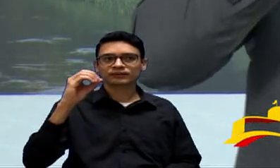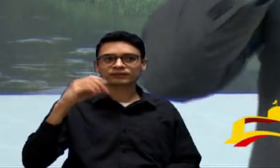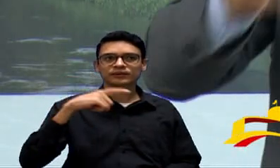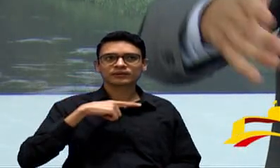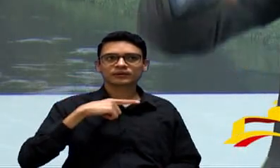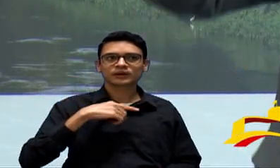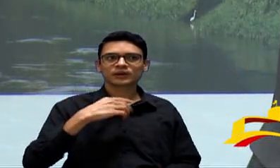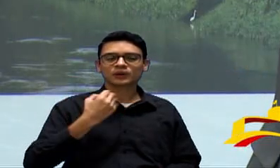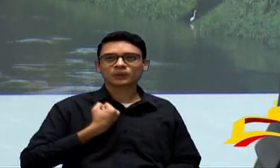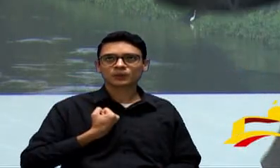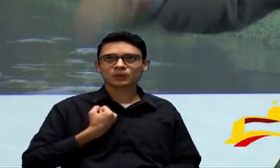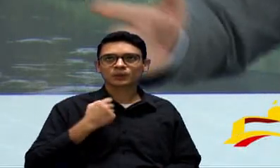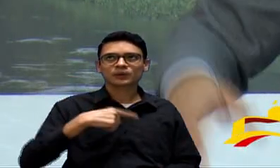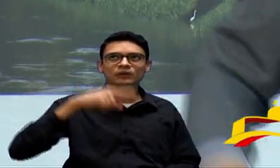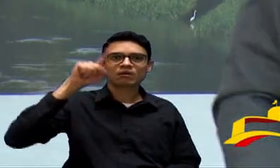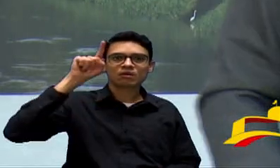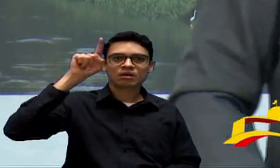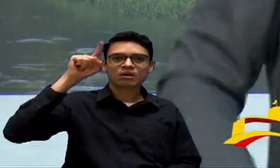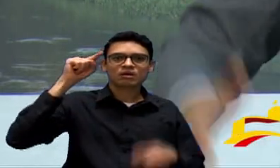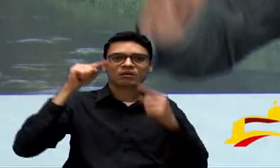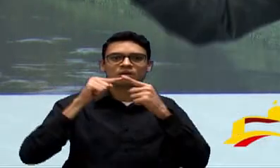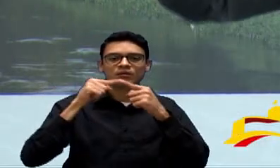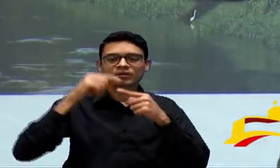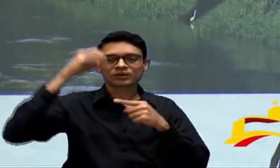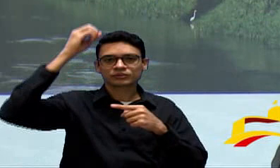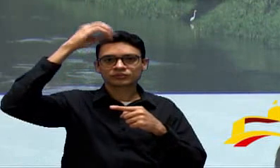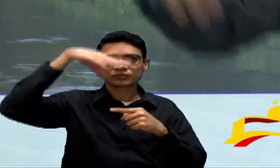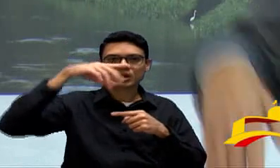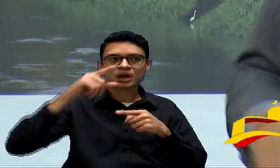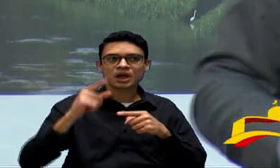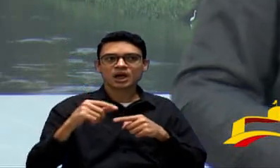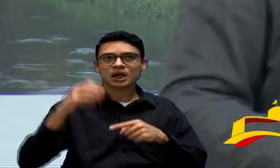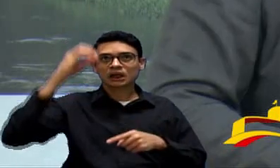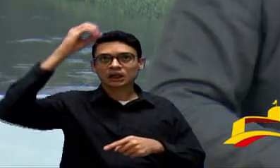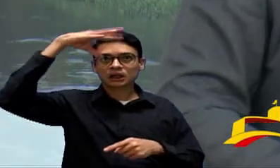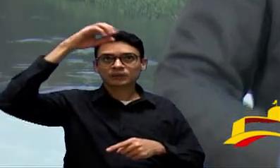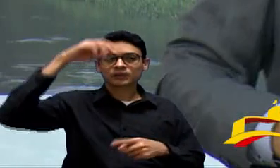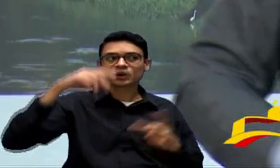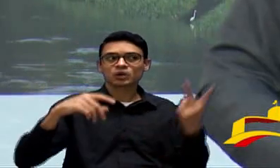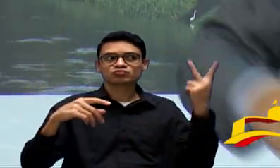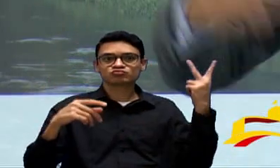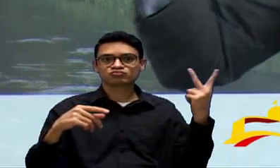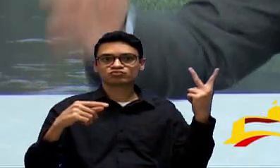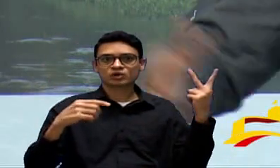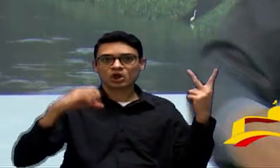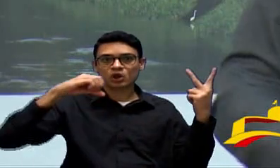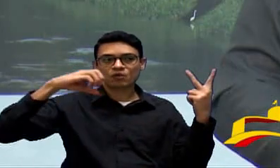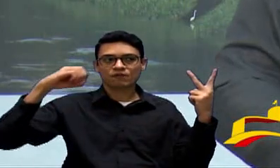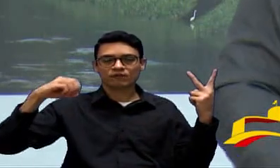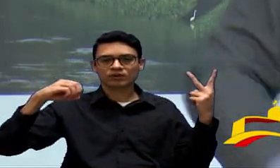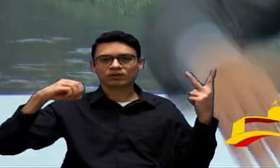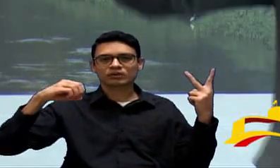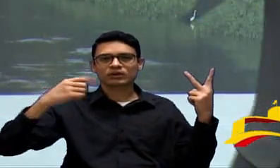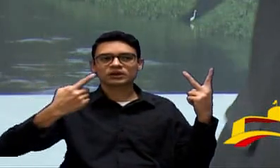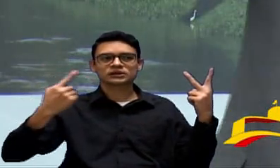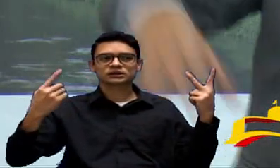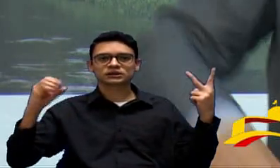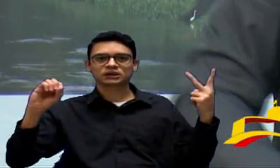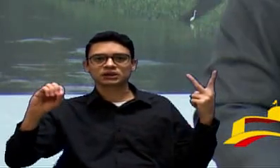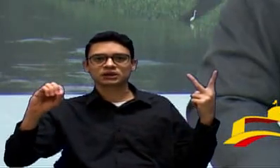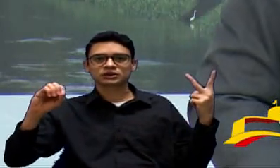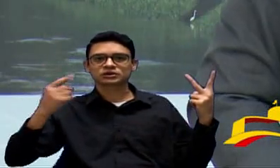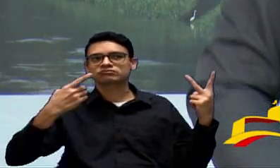o protocolo, quando chega lá a prefeitura, tem mais 2 lâmpadas queimadas. Tem o número 90, o número 110, vamos lá, mais uma,